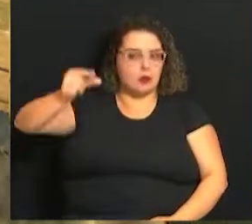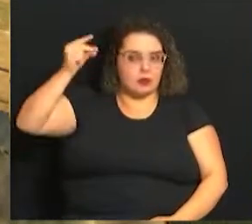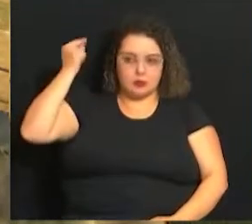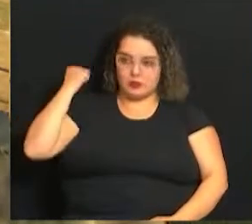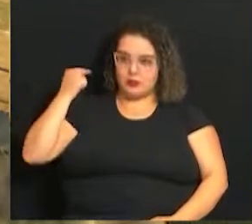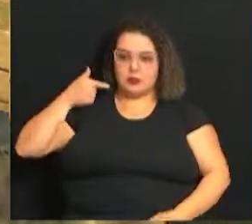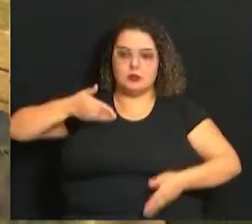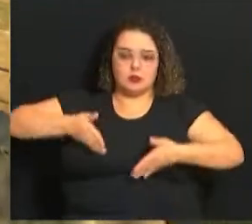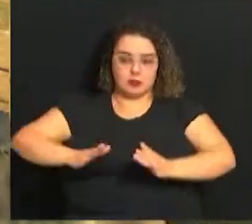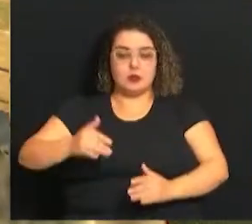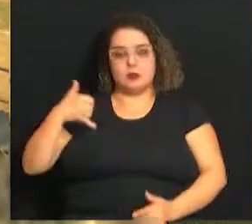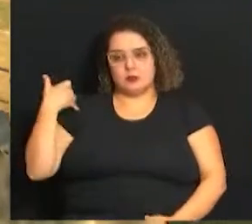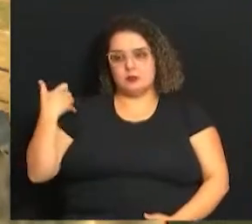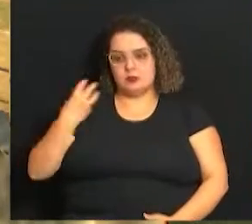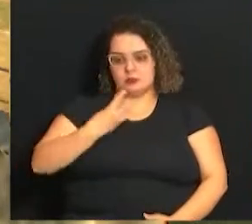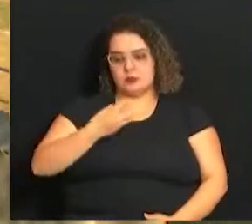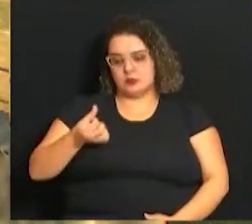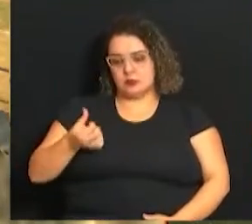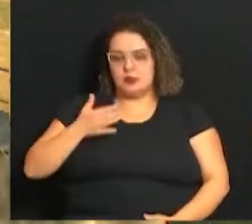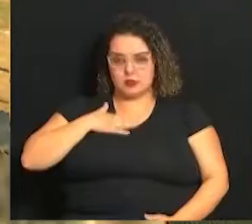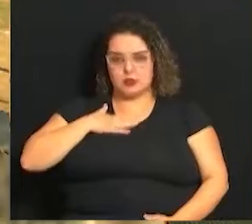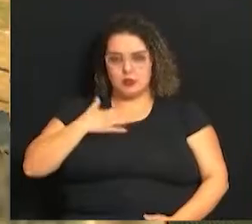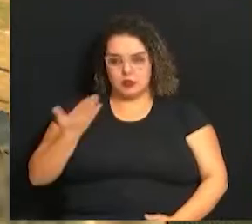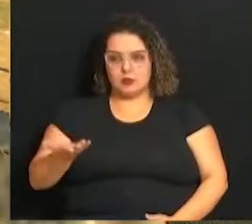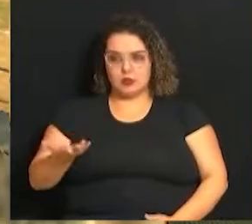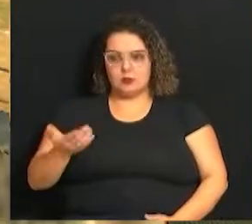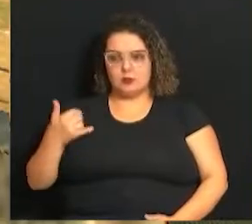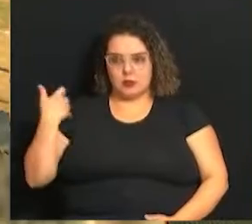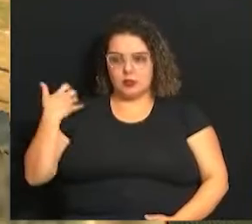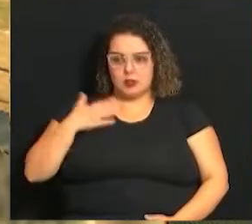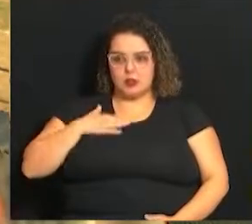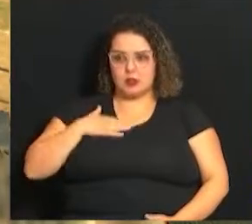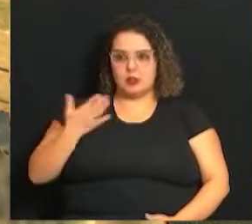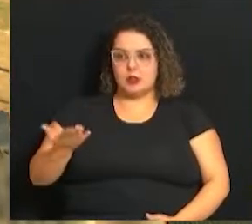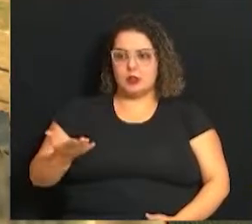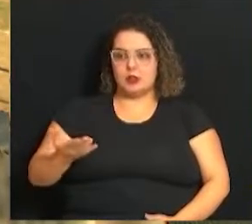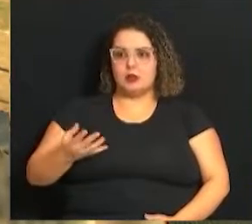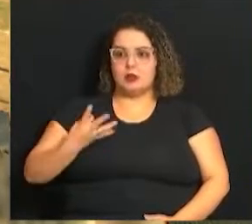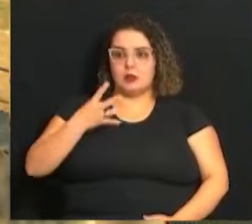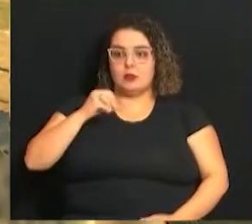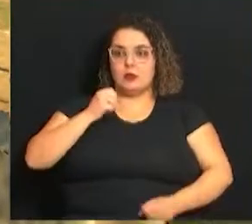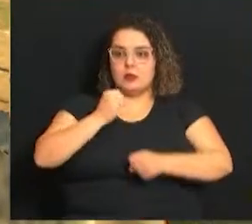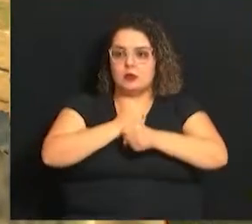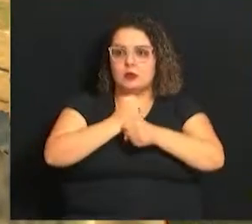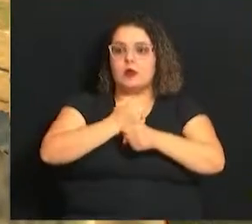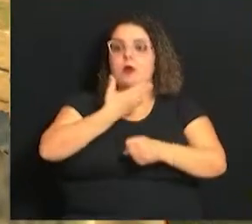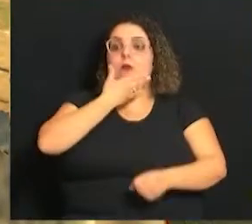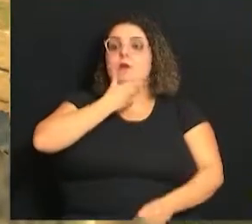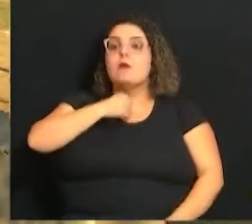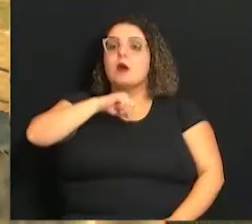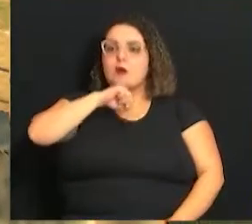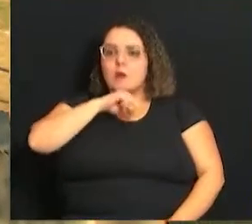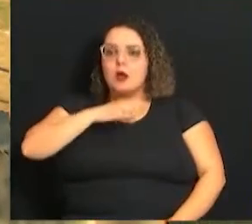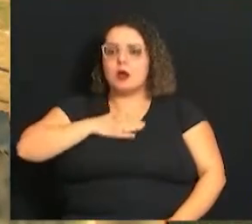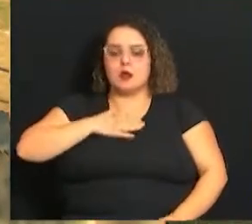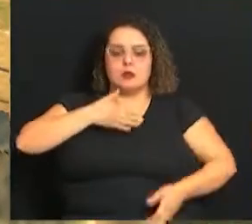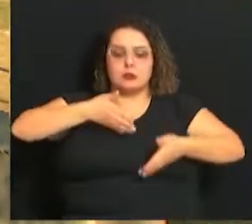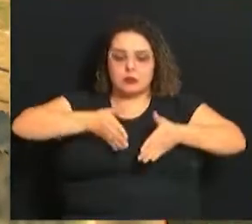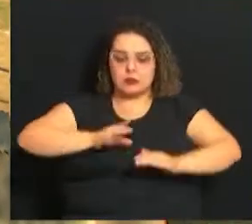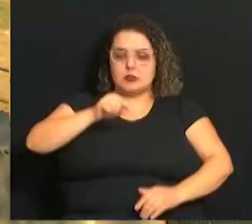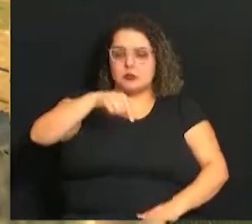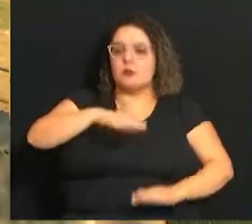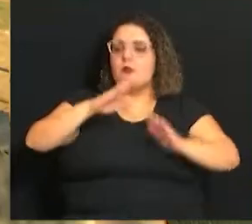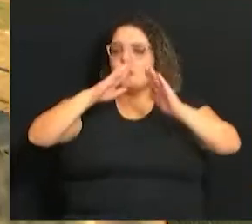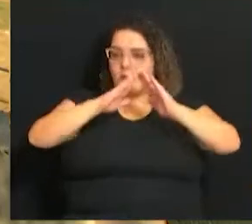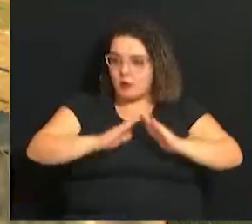realizada ela é mesmo antes de eu nascer eu tenho 36 anos ué esse sonho essa luta é de 40 anos então meu pai né como